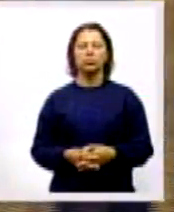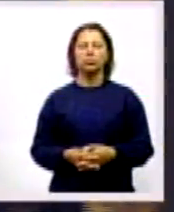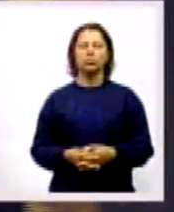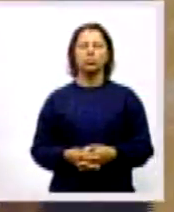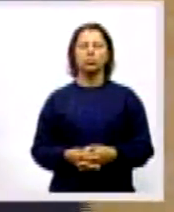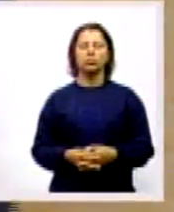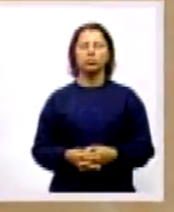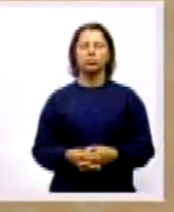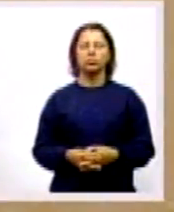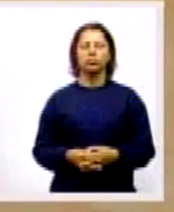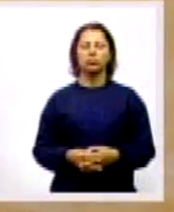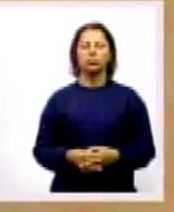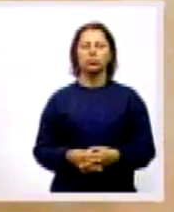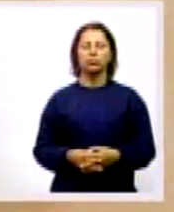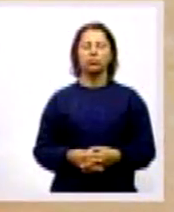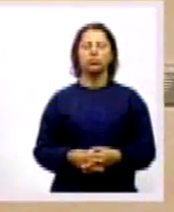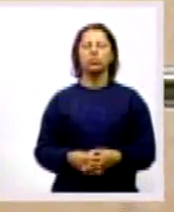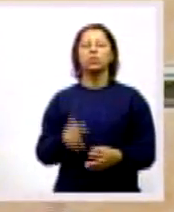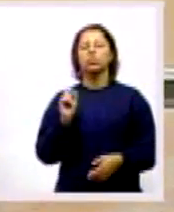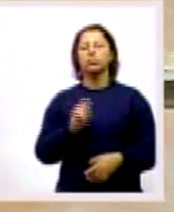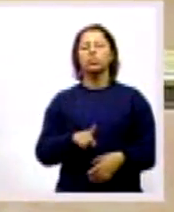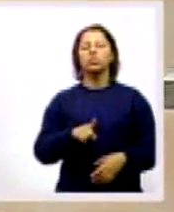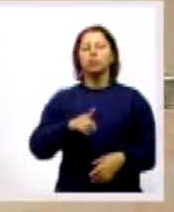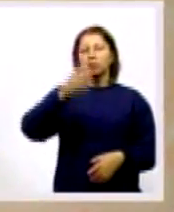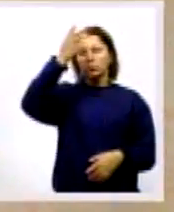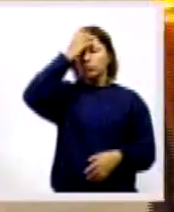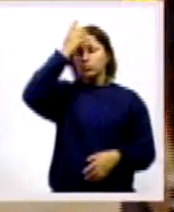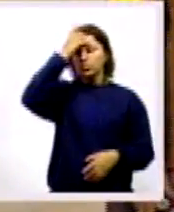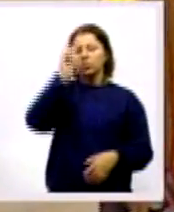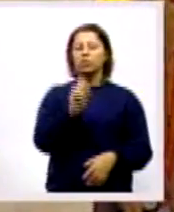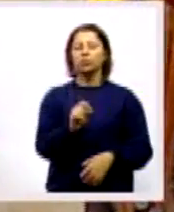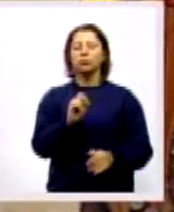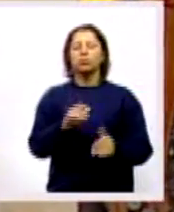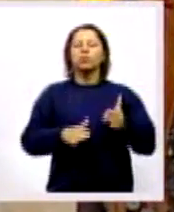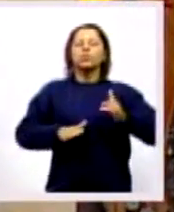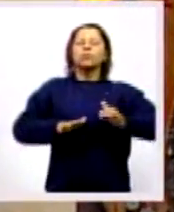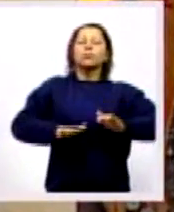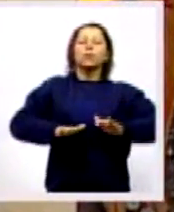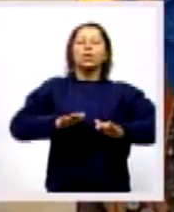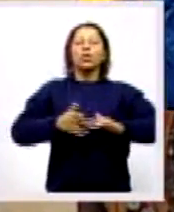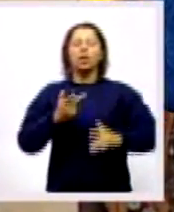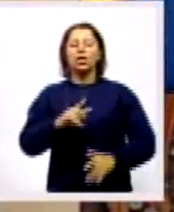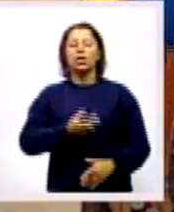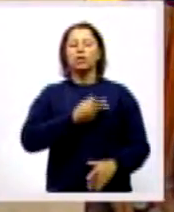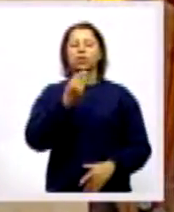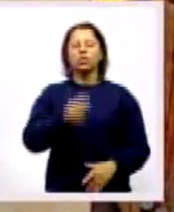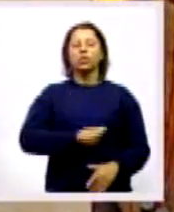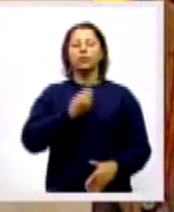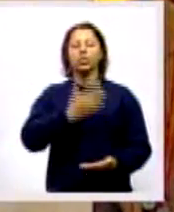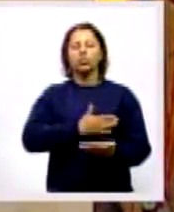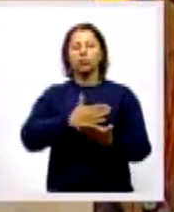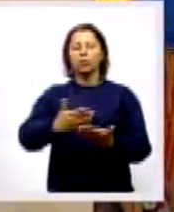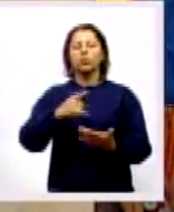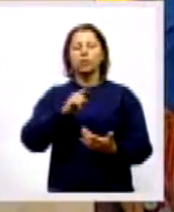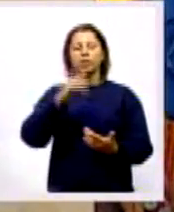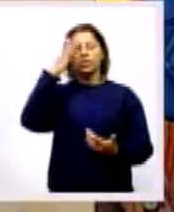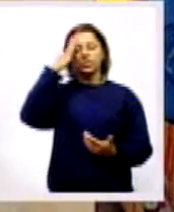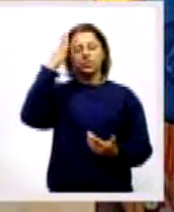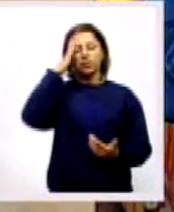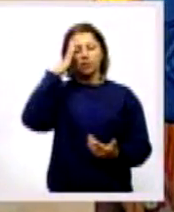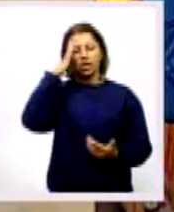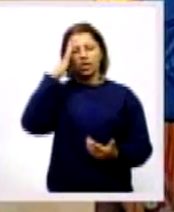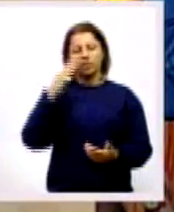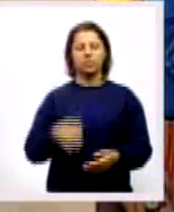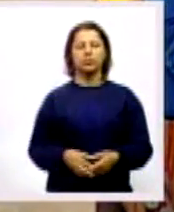Inconsciente. O que é o consciente? É aquilo que regulariza a sua vida a partir do que você sabe sobre você.